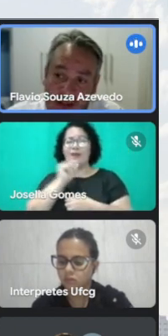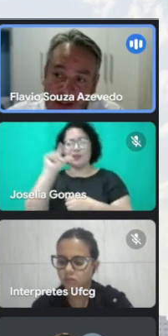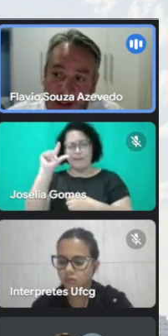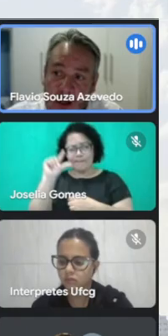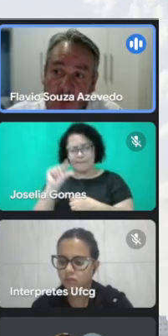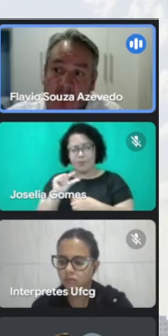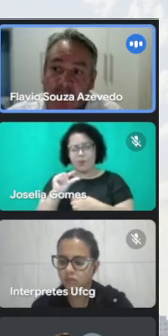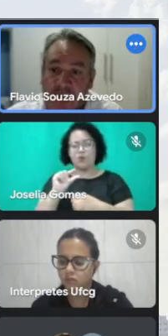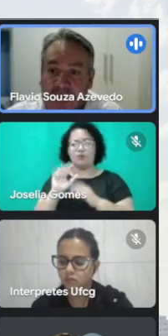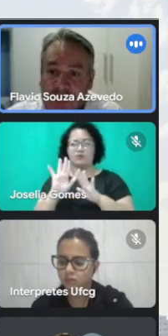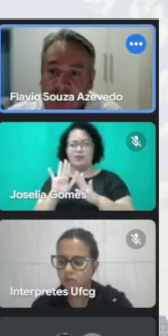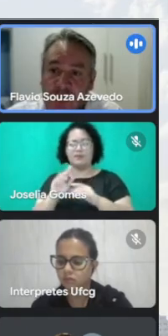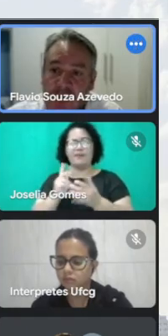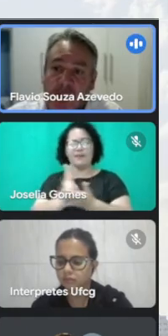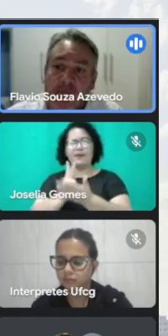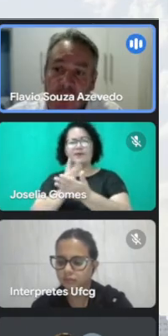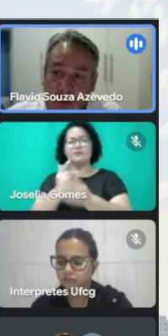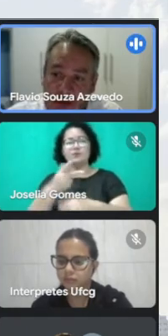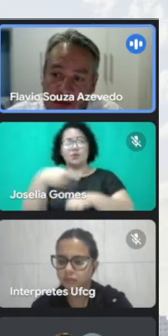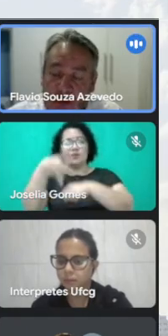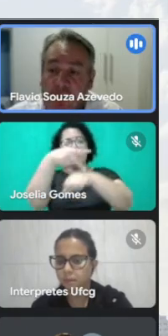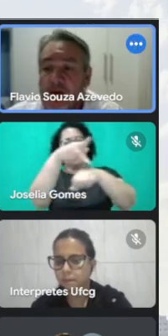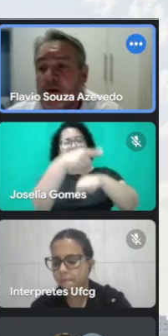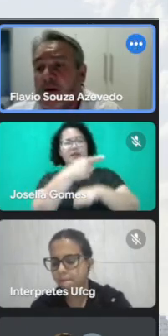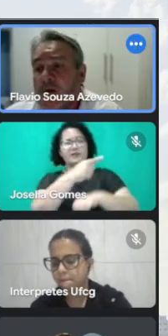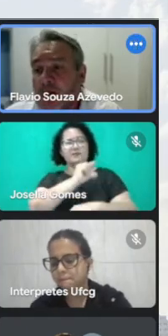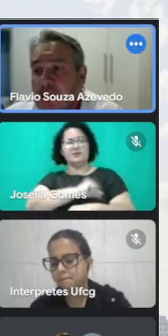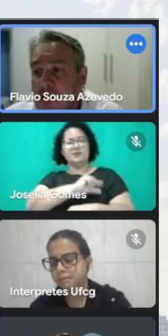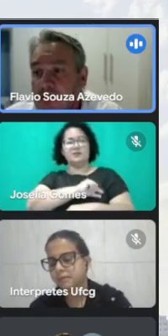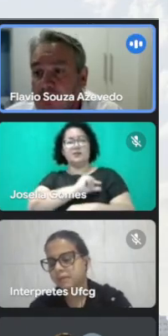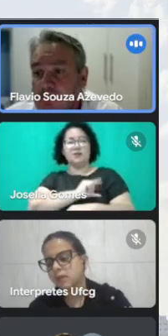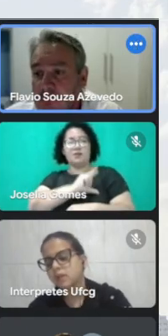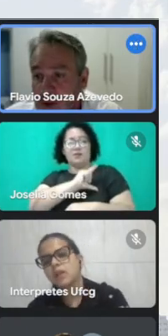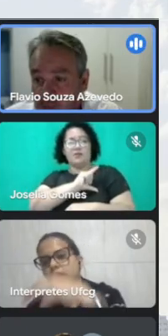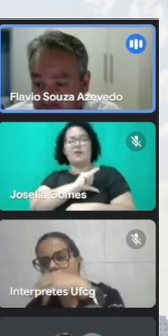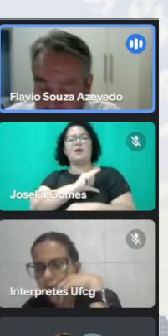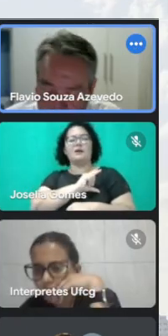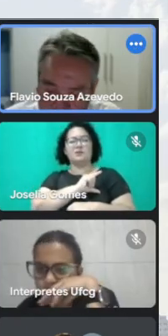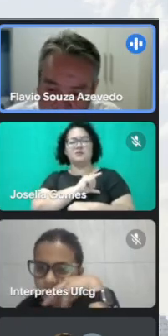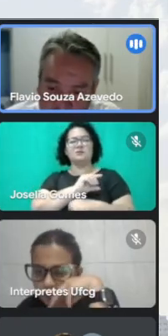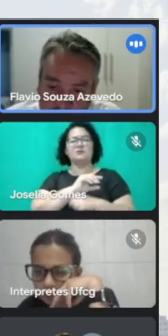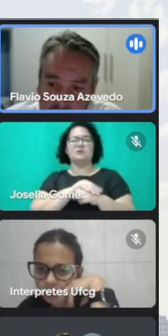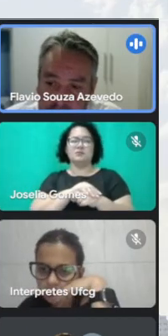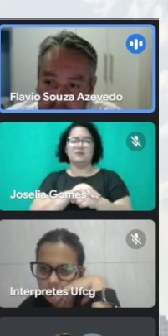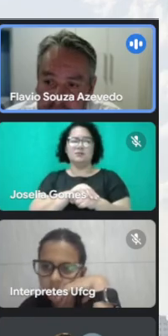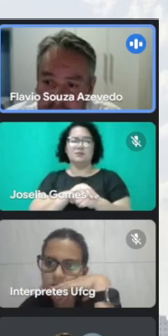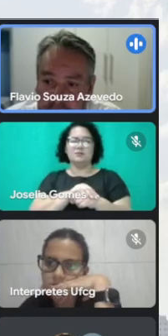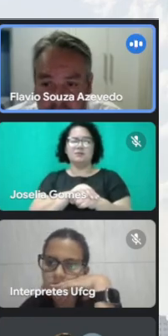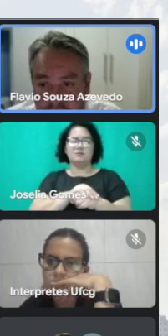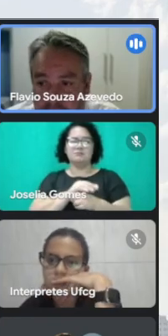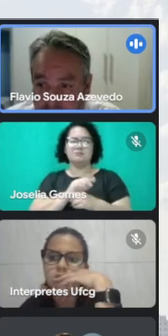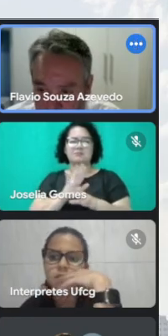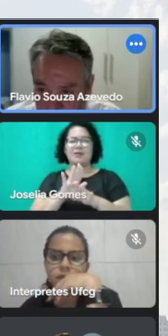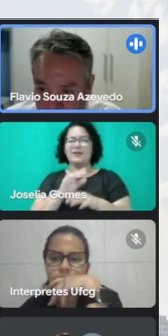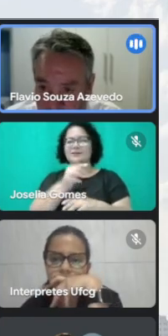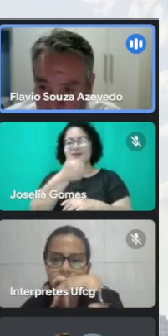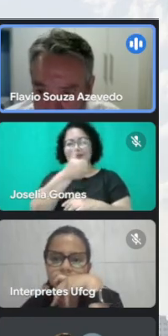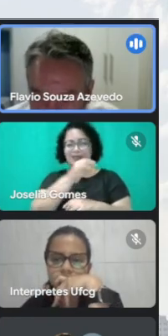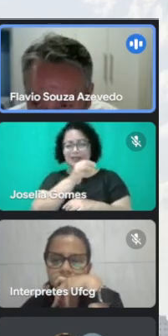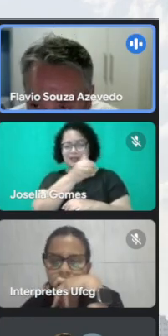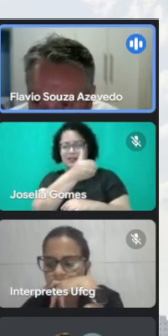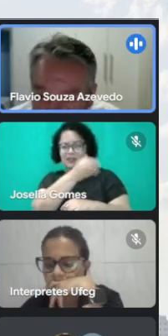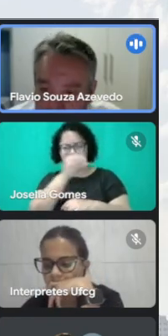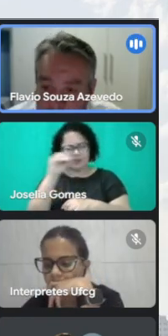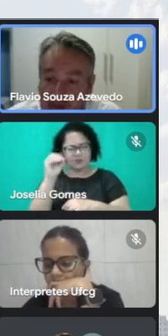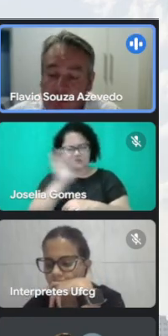nos países de renda alta trate 70%, mesmo assim, não consegue tratar 100%. E média